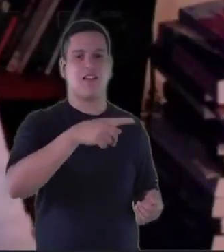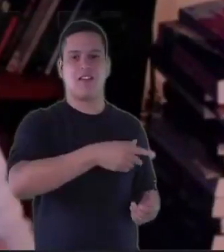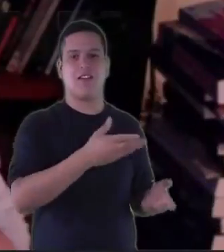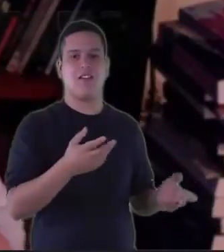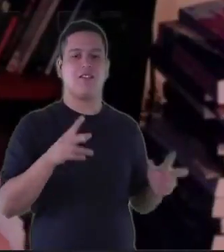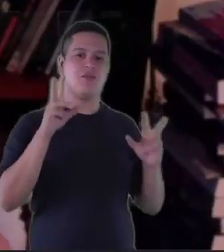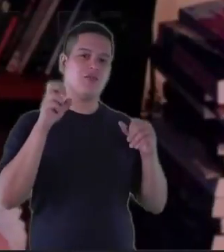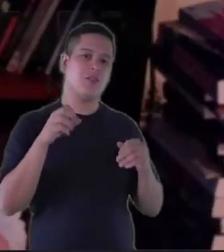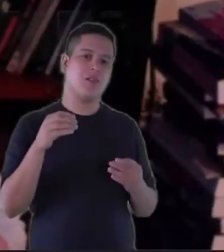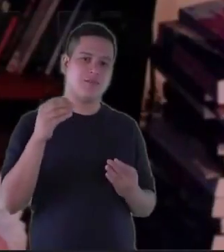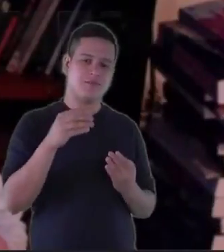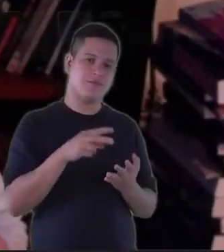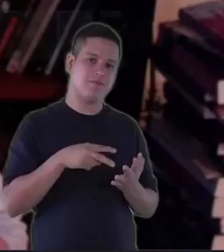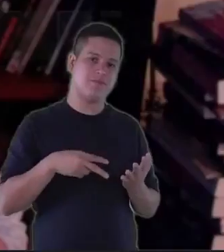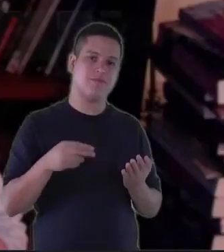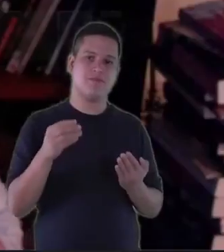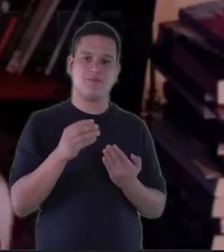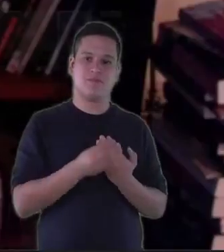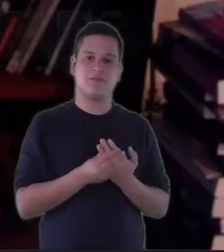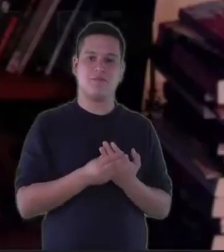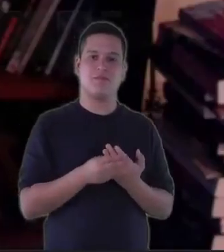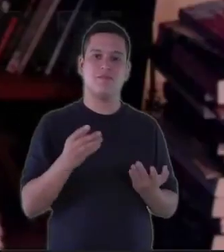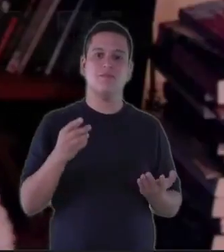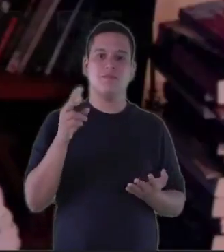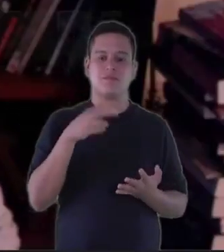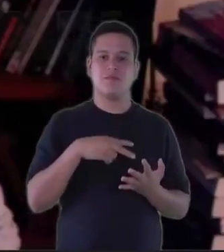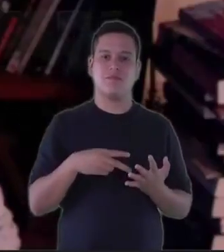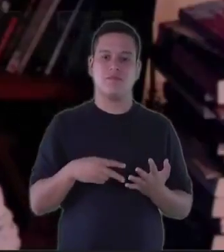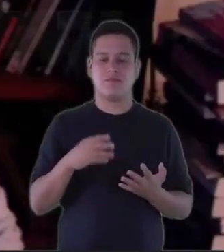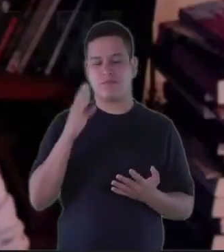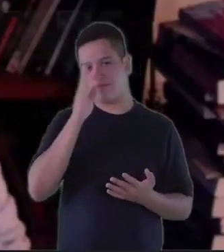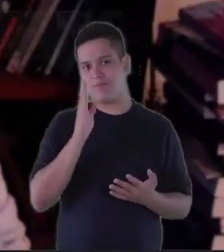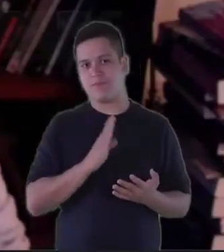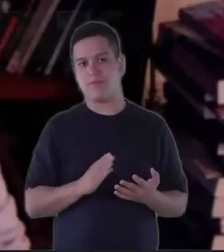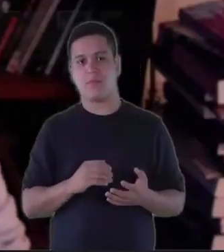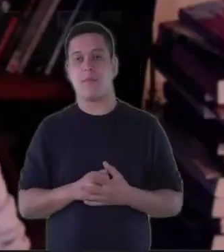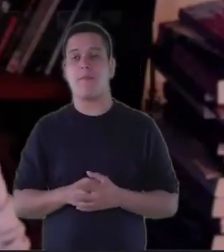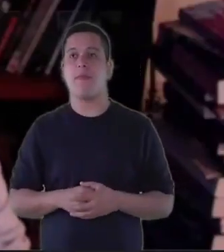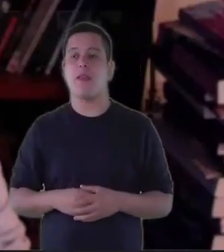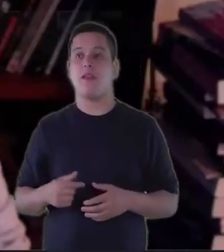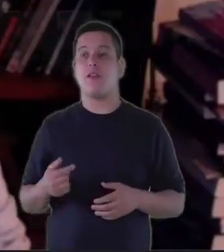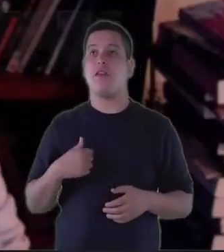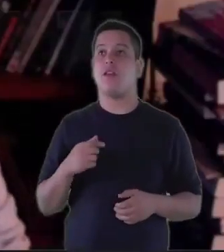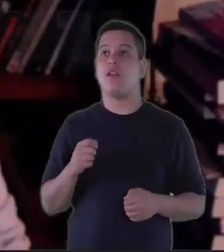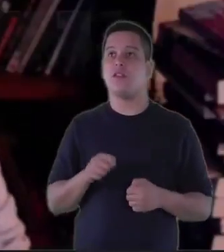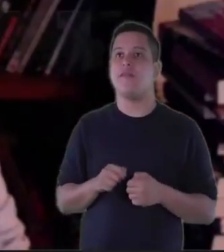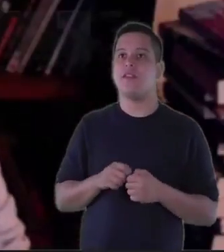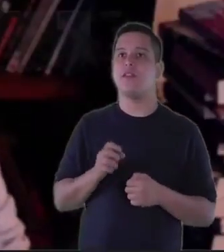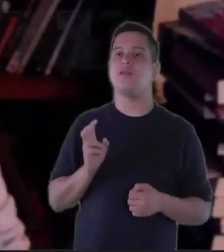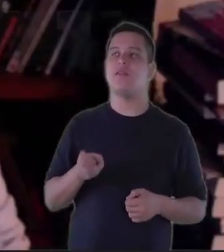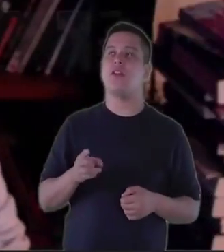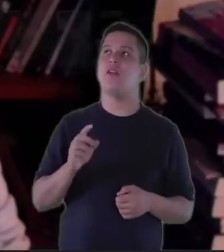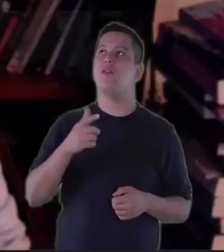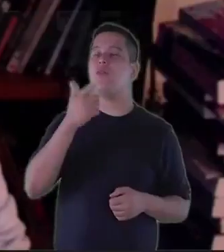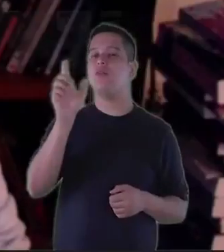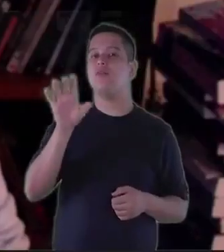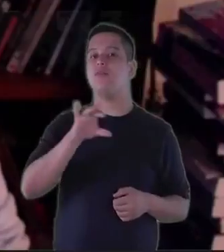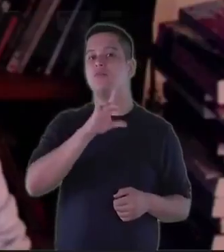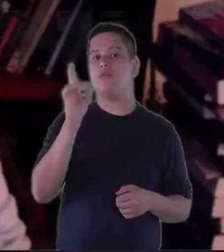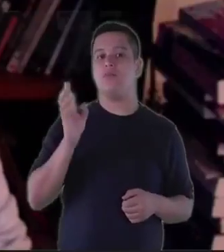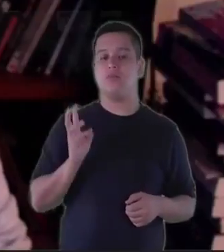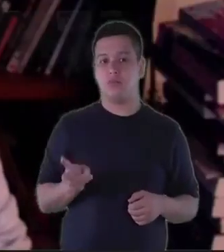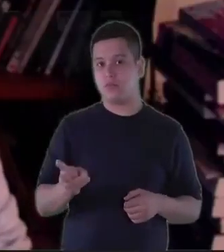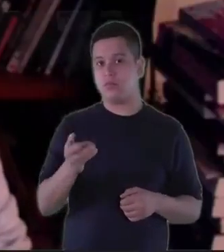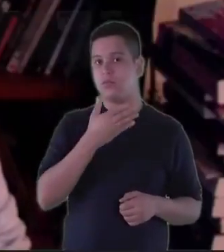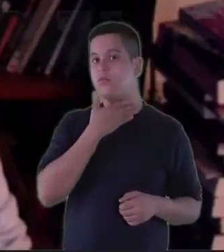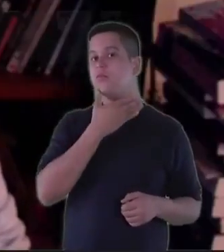outro dia eu fiz aqui, né, Afonso, com você, sempre um papo com o Marçal Aquino, e eu vejo essa literatura policial